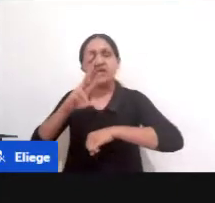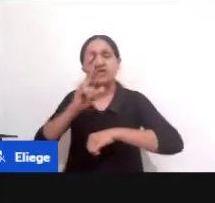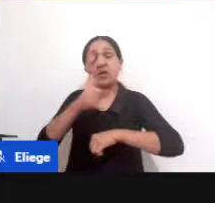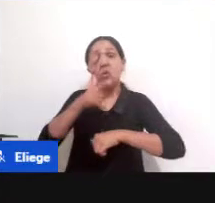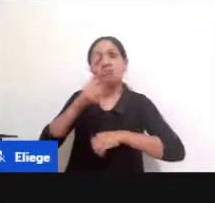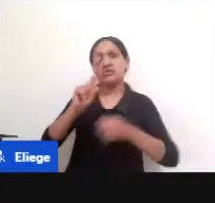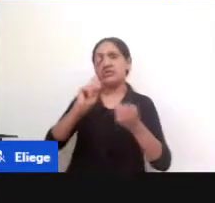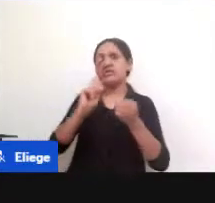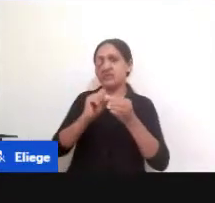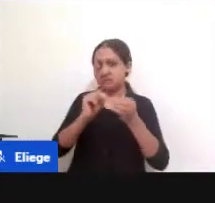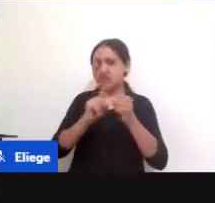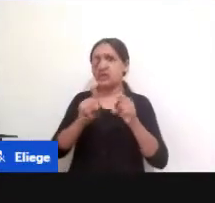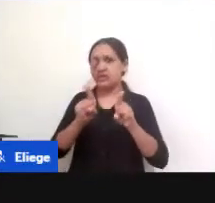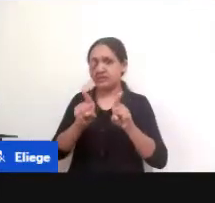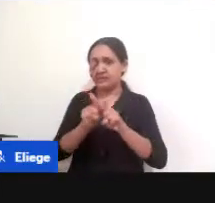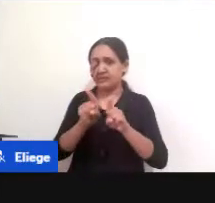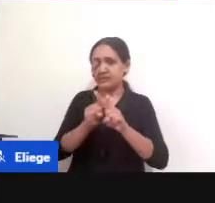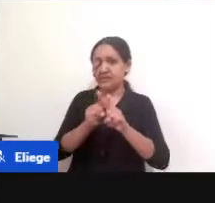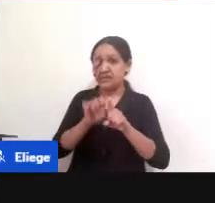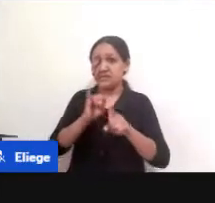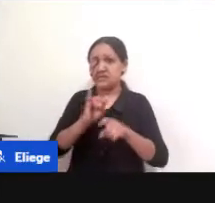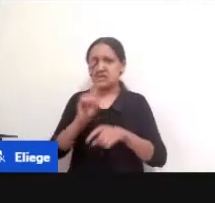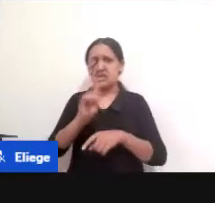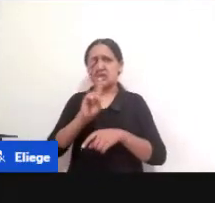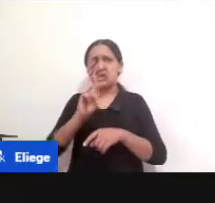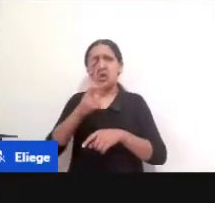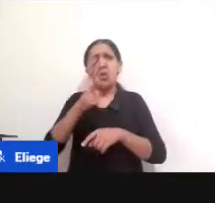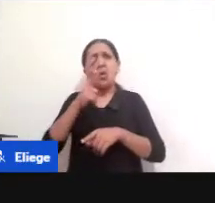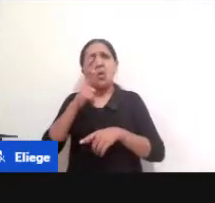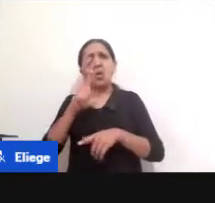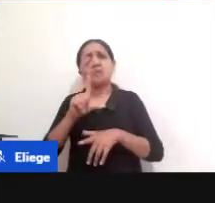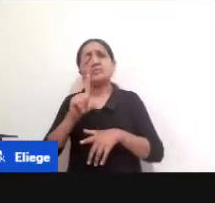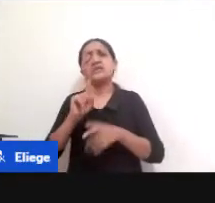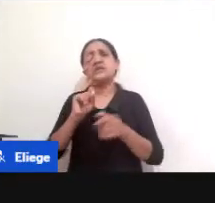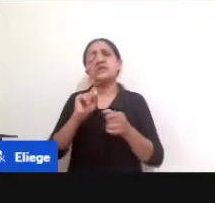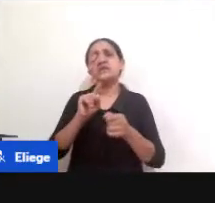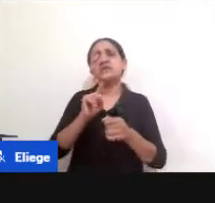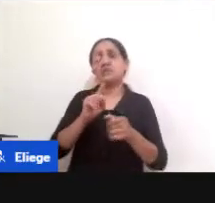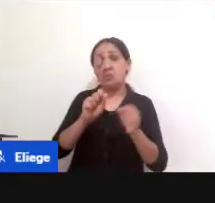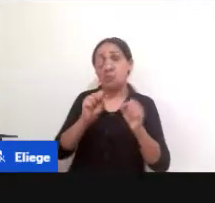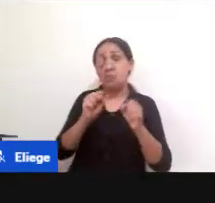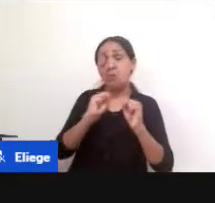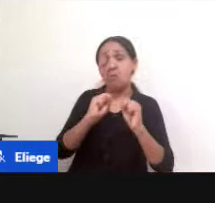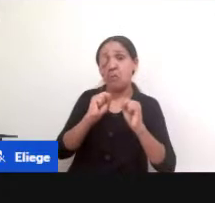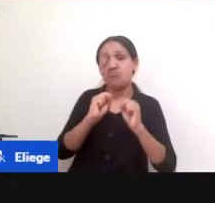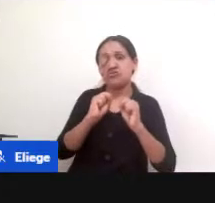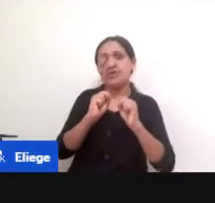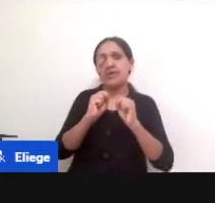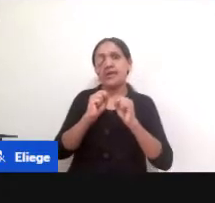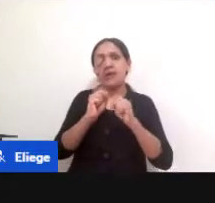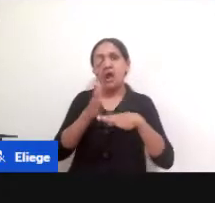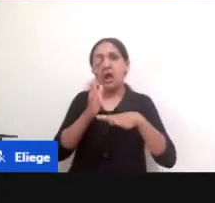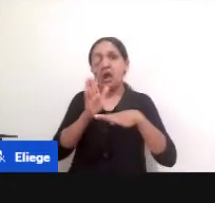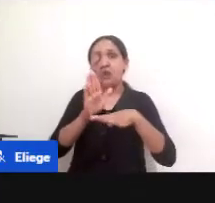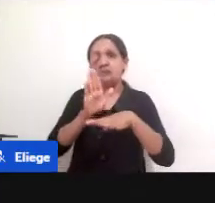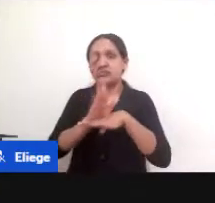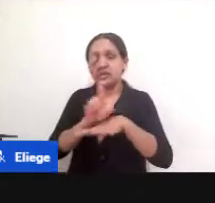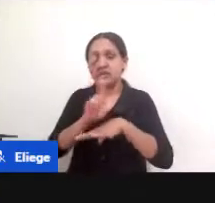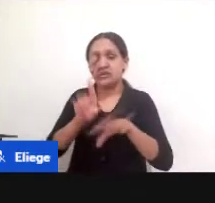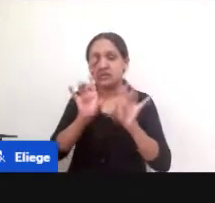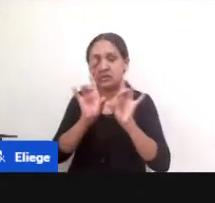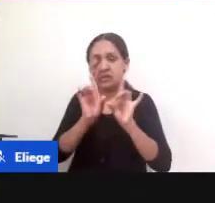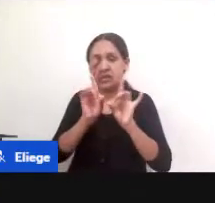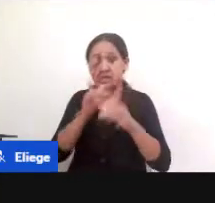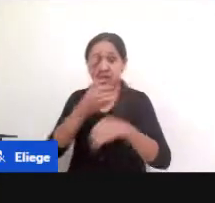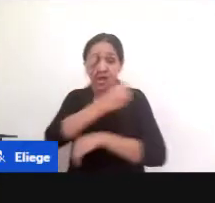se ele não consegue, você pode intervir com esse aluno específico. Porque tem